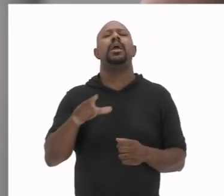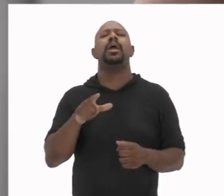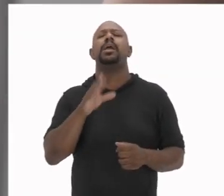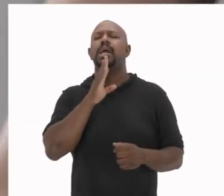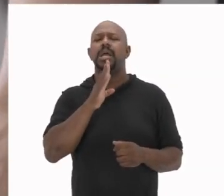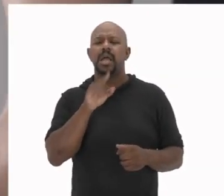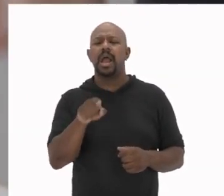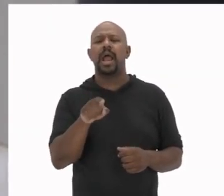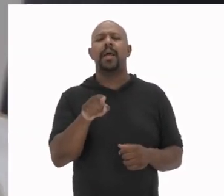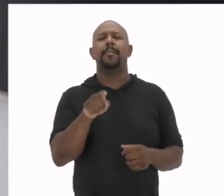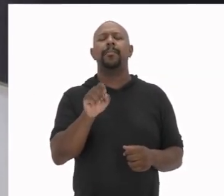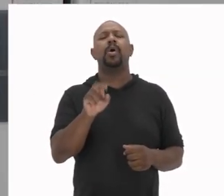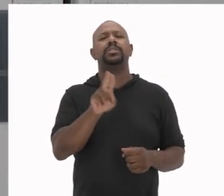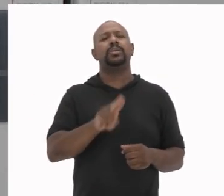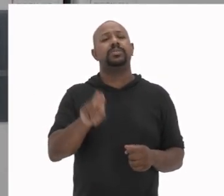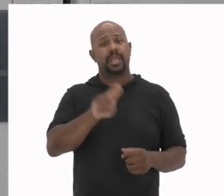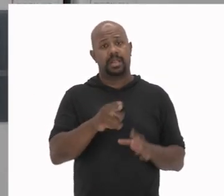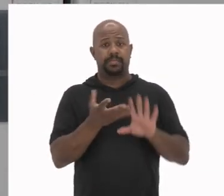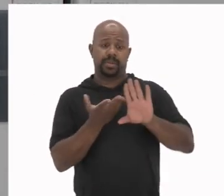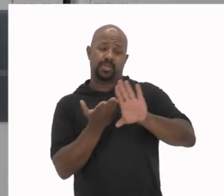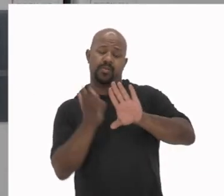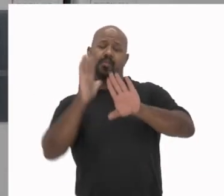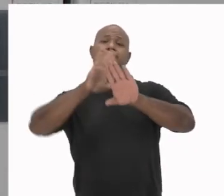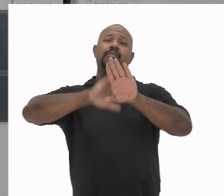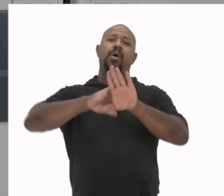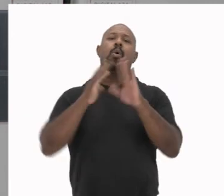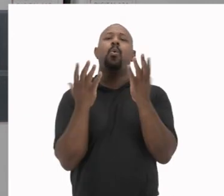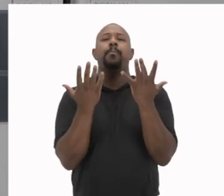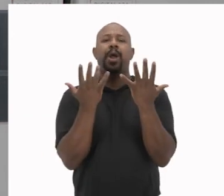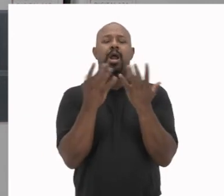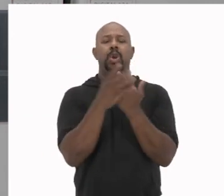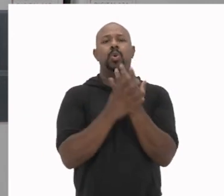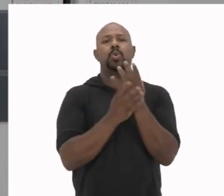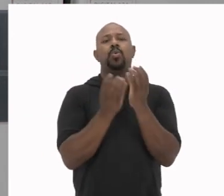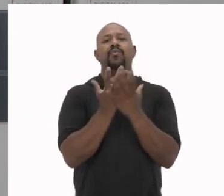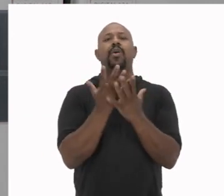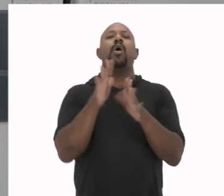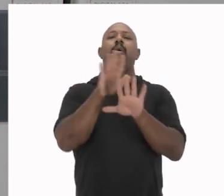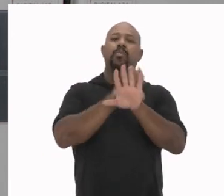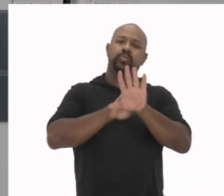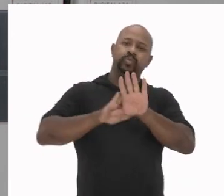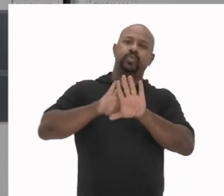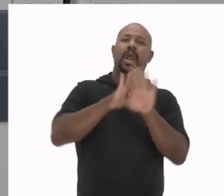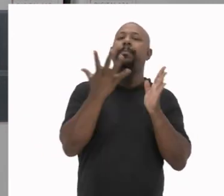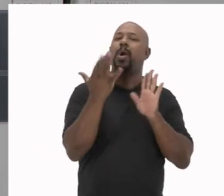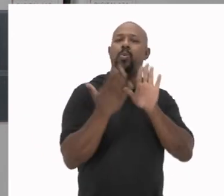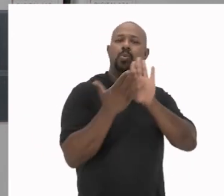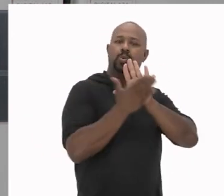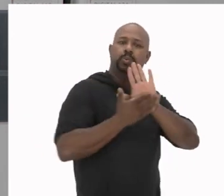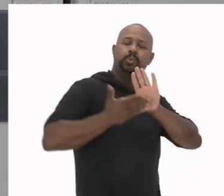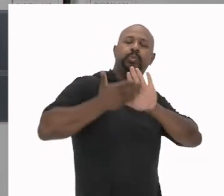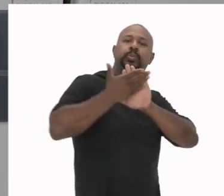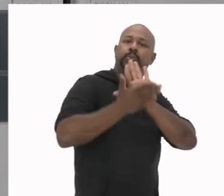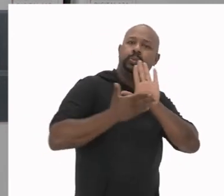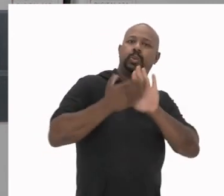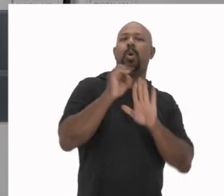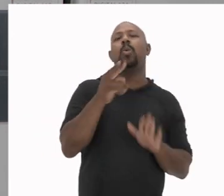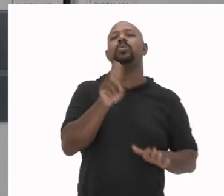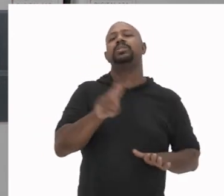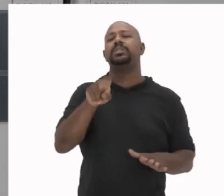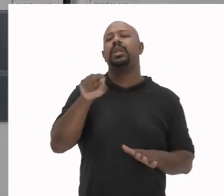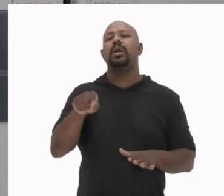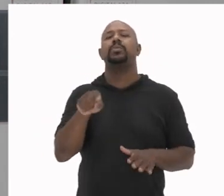Aqui tem as bonecas, né? Isso pode ser usado pelo verso, com uma luva, com movimentos circulares,